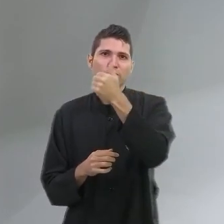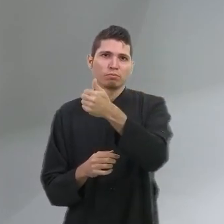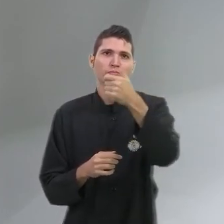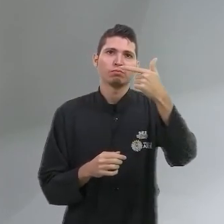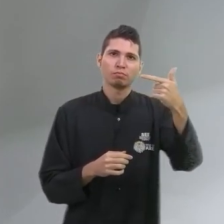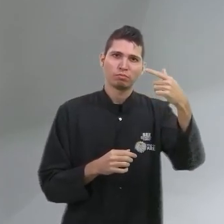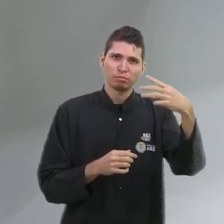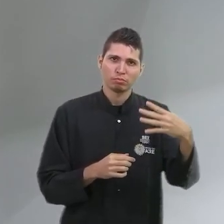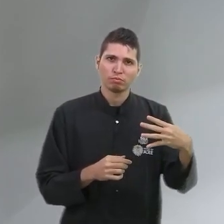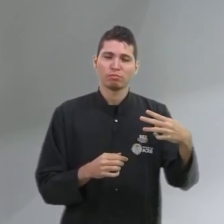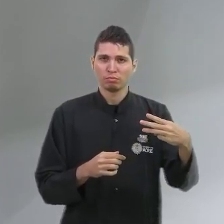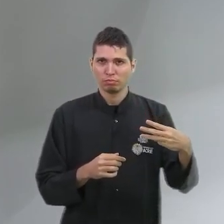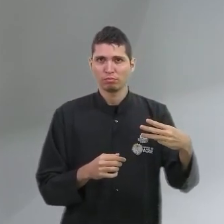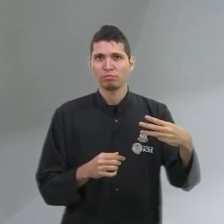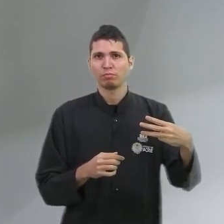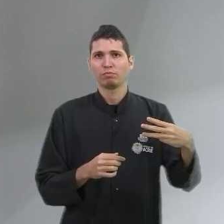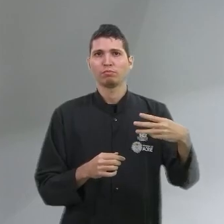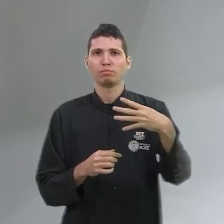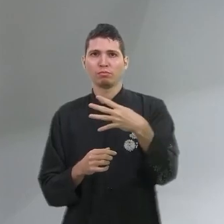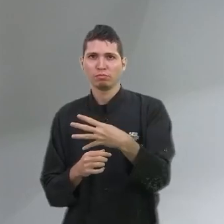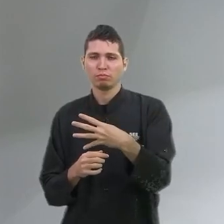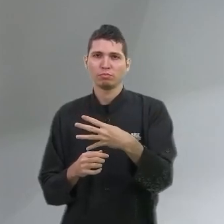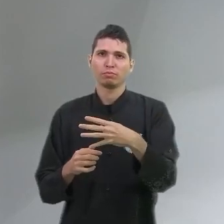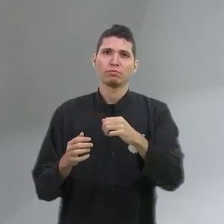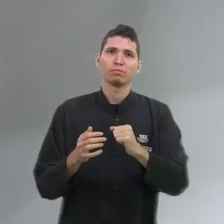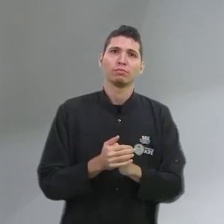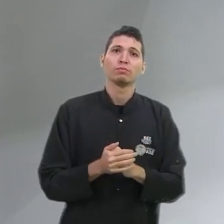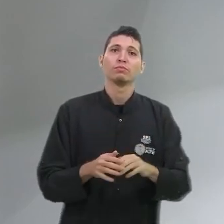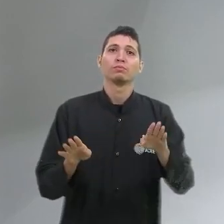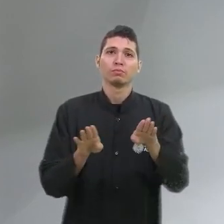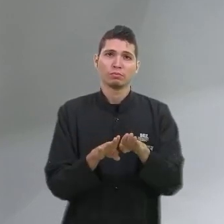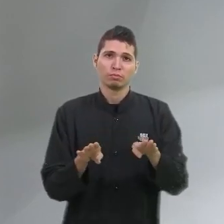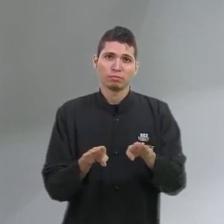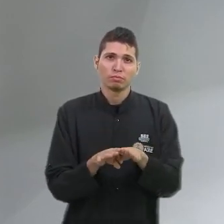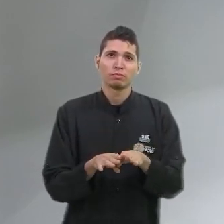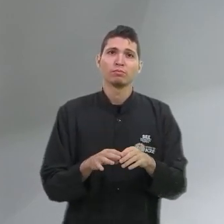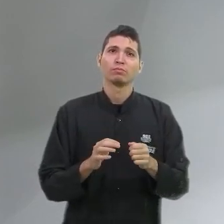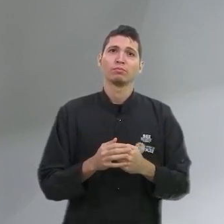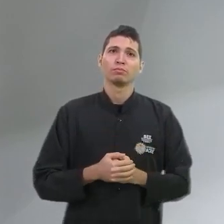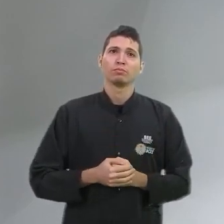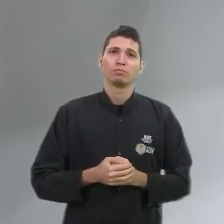quadrante. E, além disso, fomos capazes de determinar